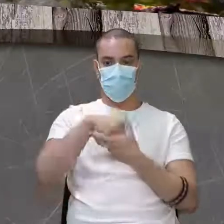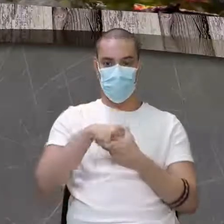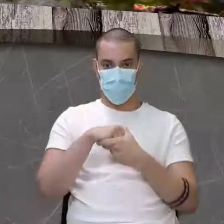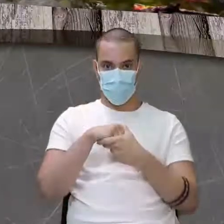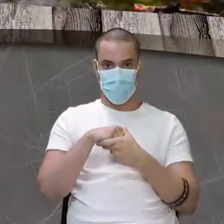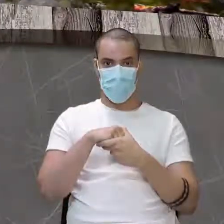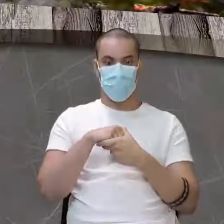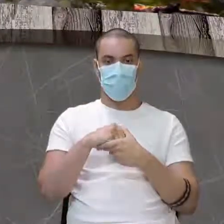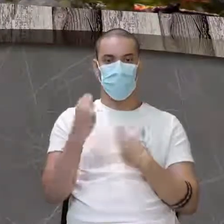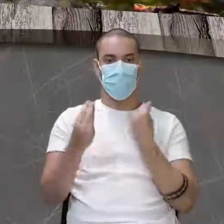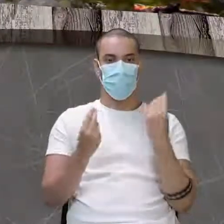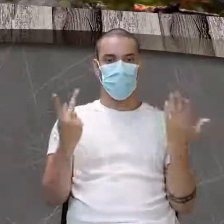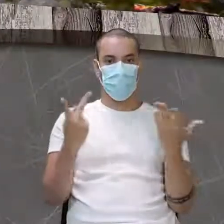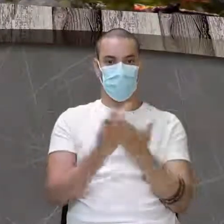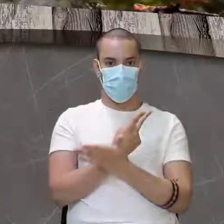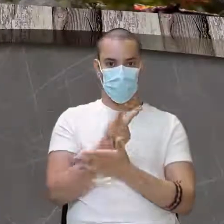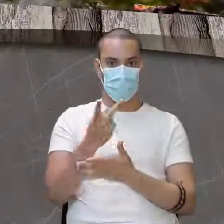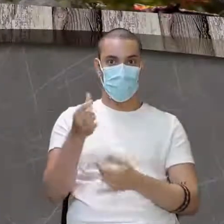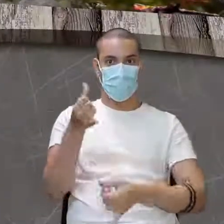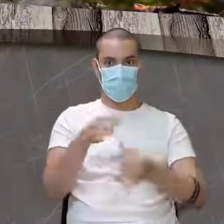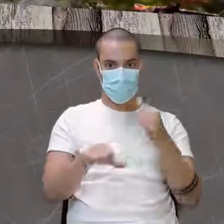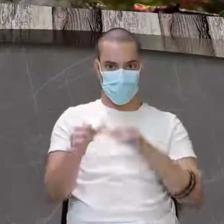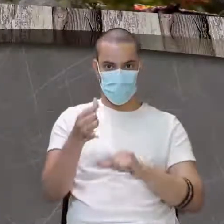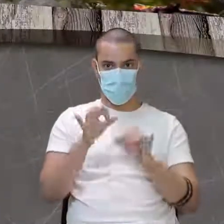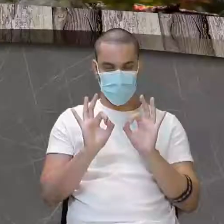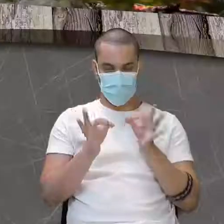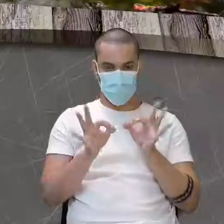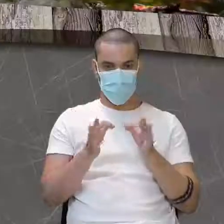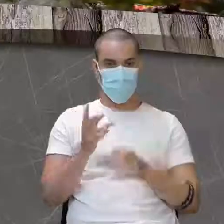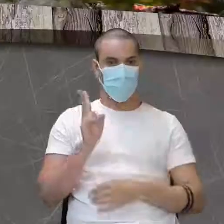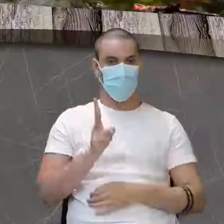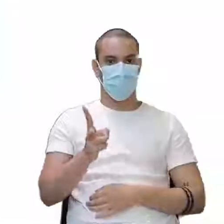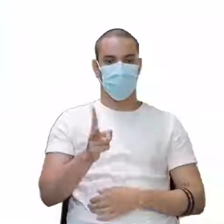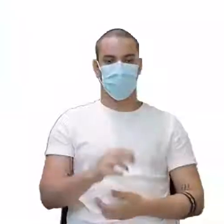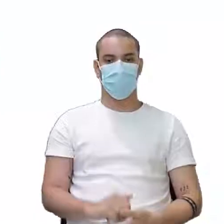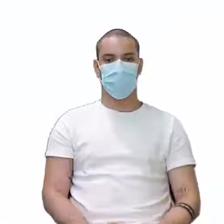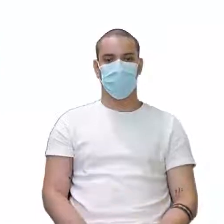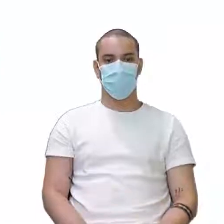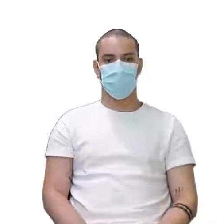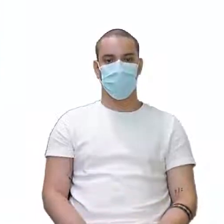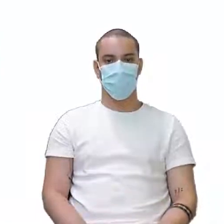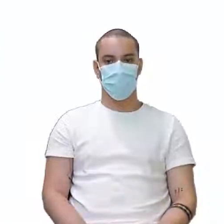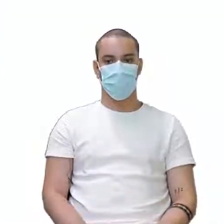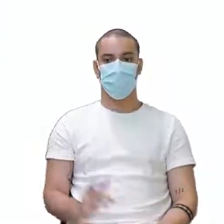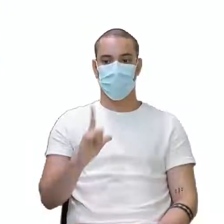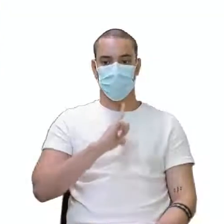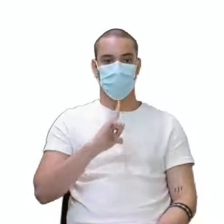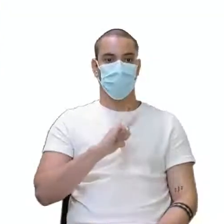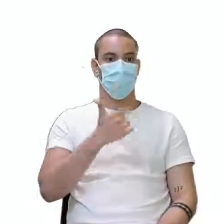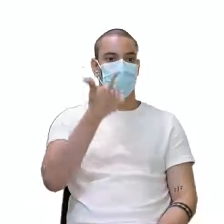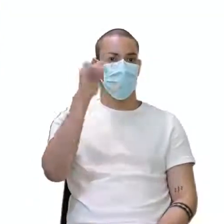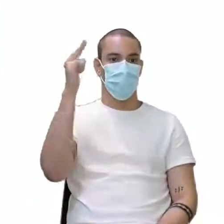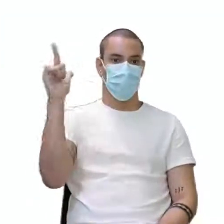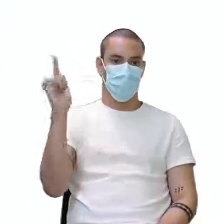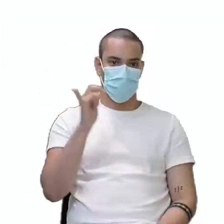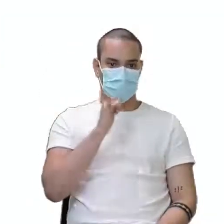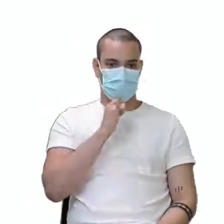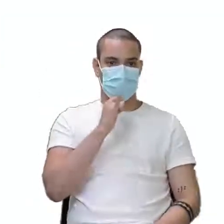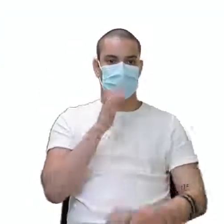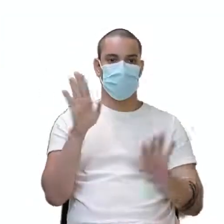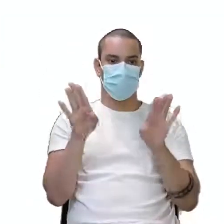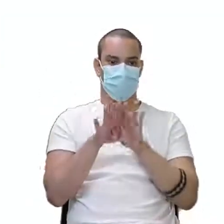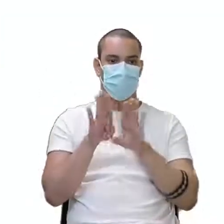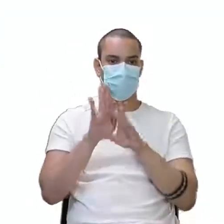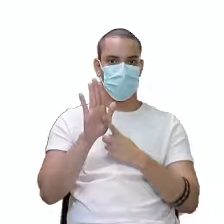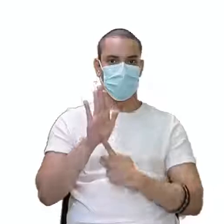o carbono aí na sua molécula química, tá? Vamos seguindo? Aí a gente vai ter outros exemplos aí, tá?